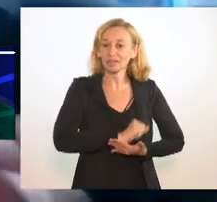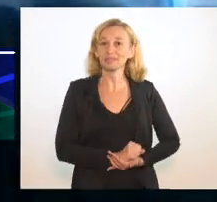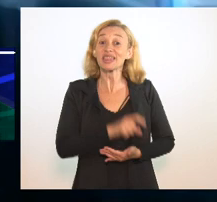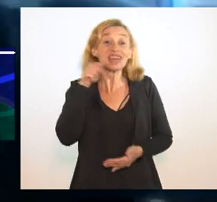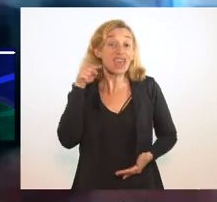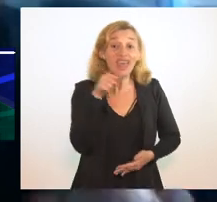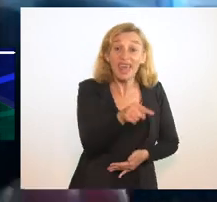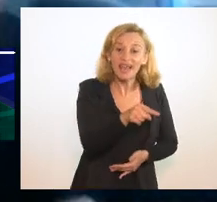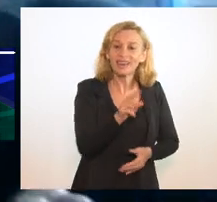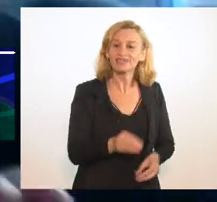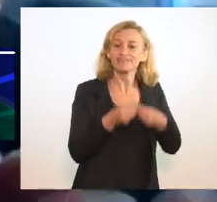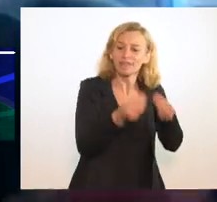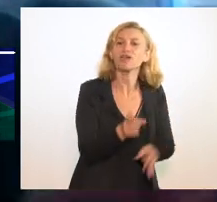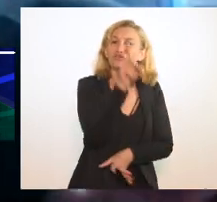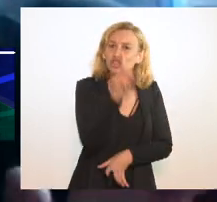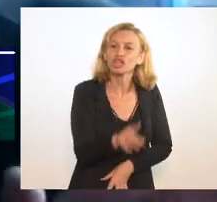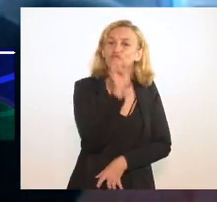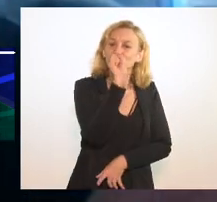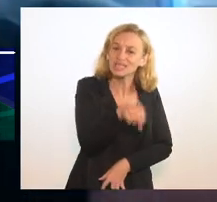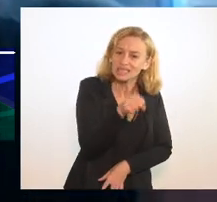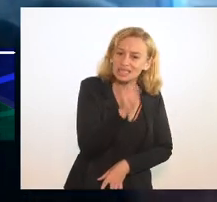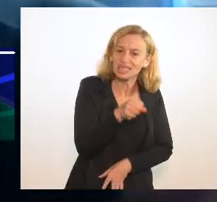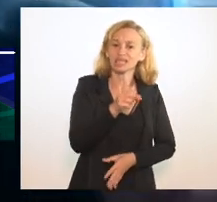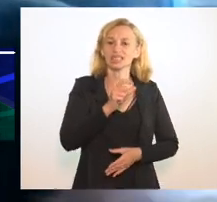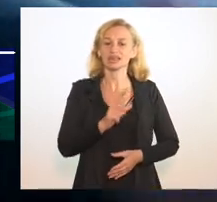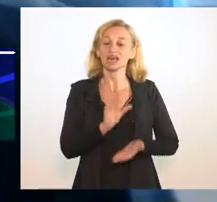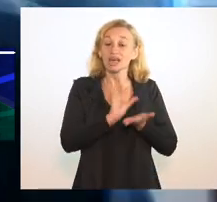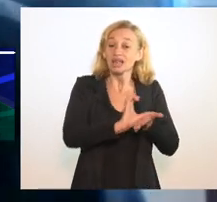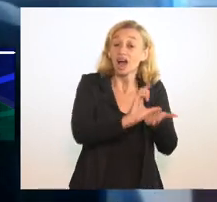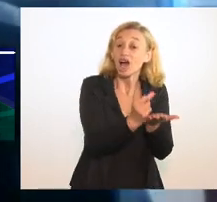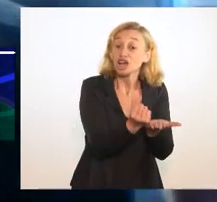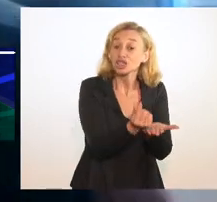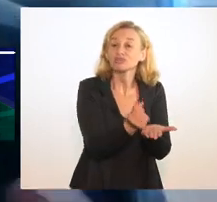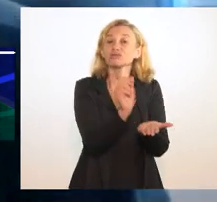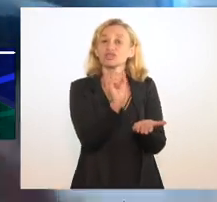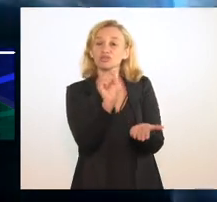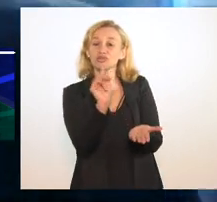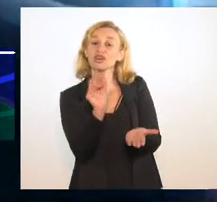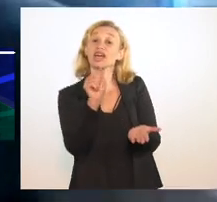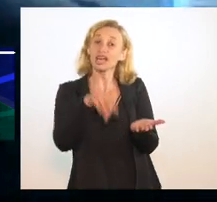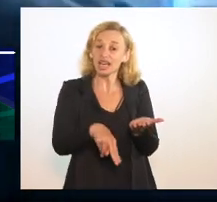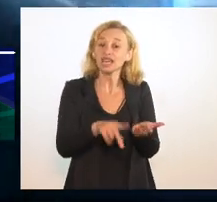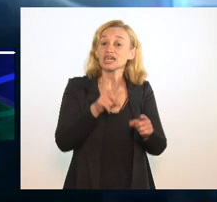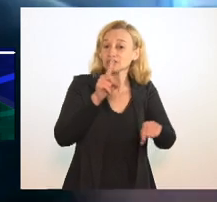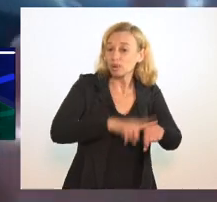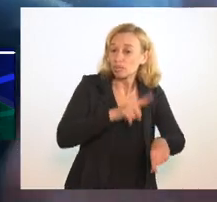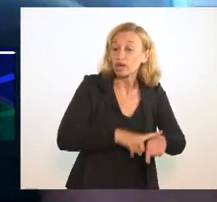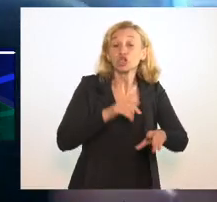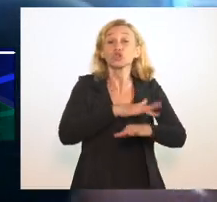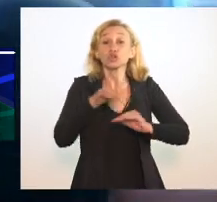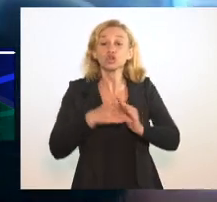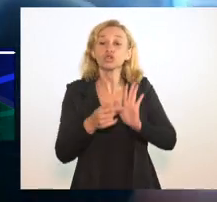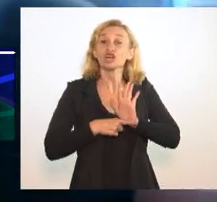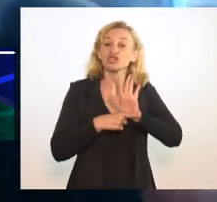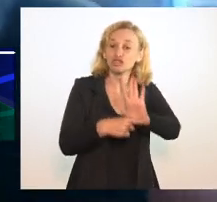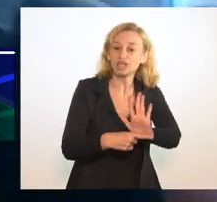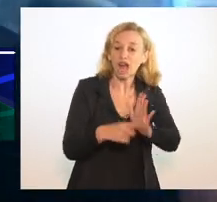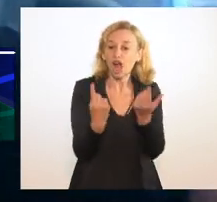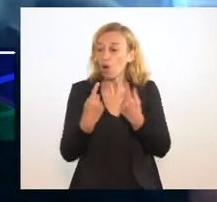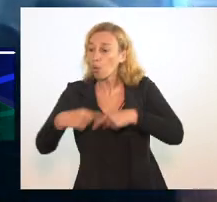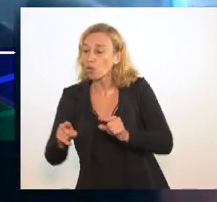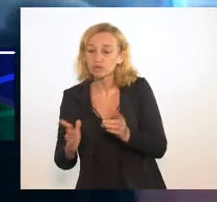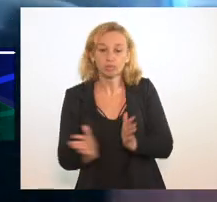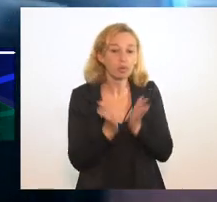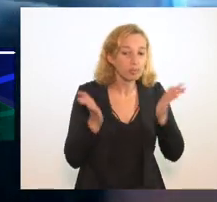ela garante, sim, recursos do FECAM, porque nessa hora todos temos que ajudar a questão do combate à